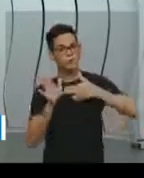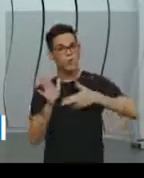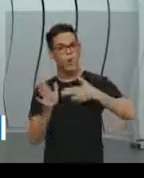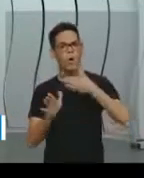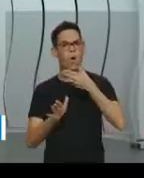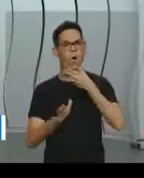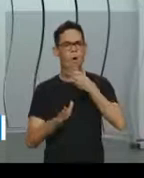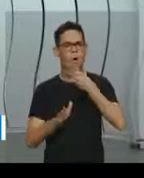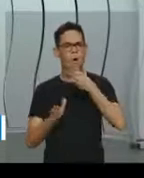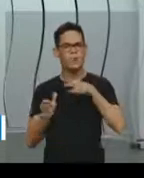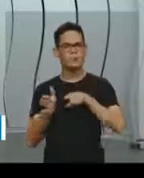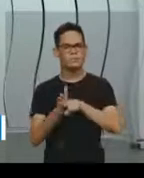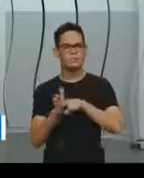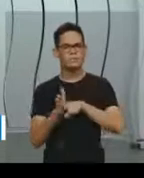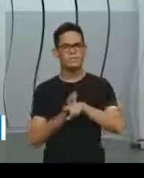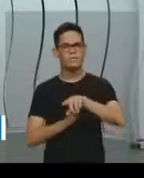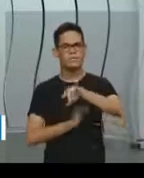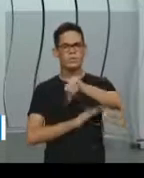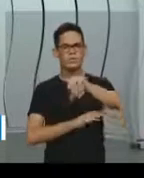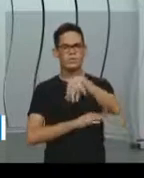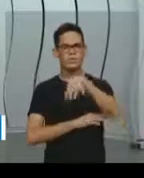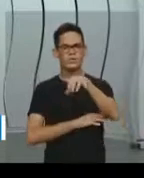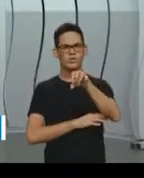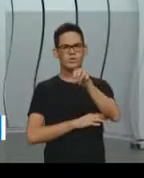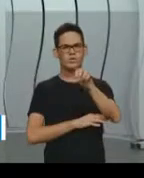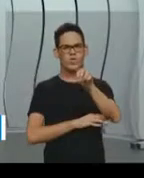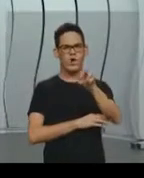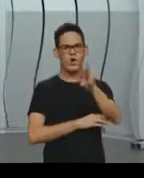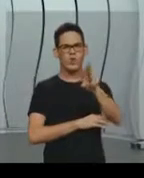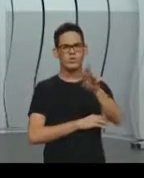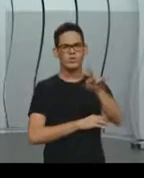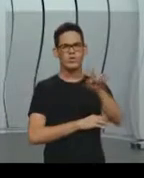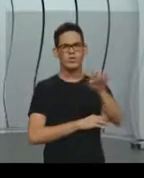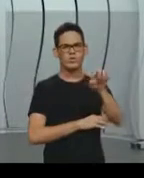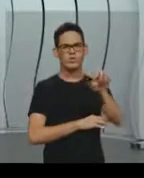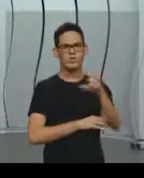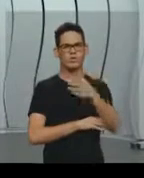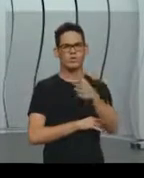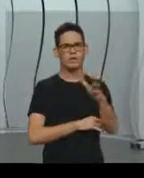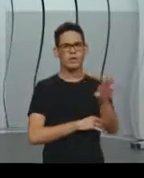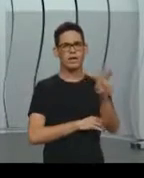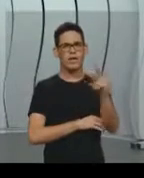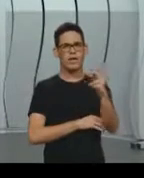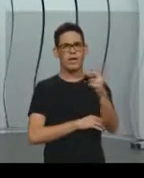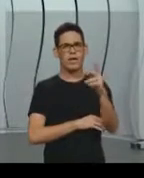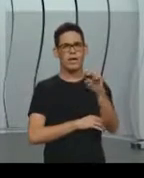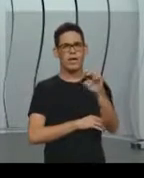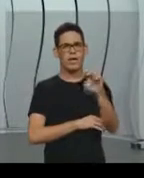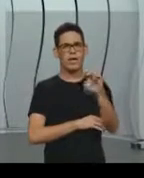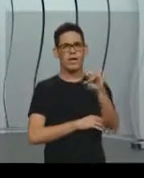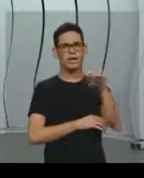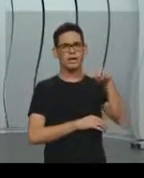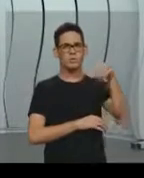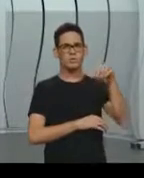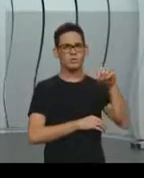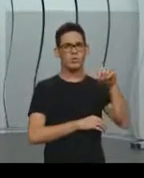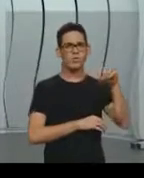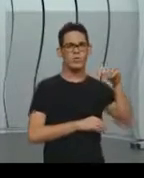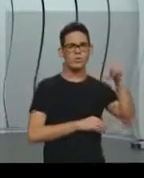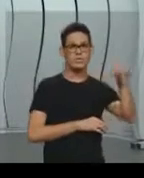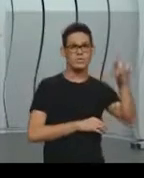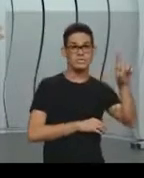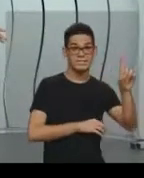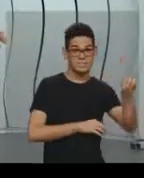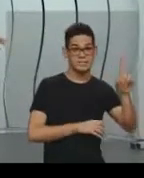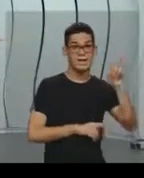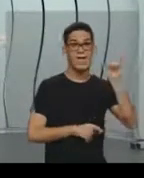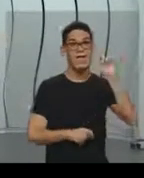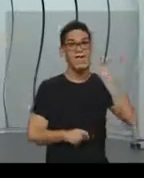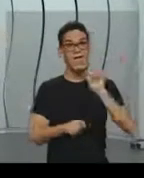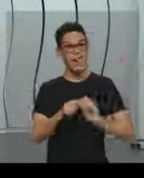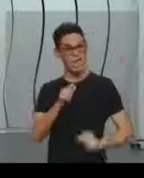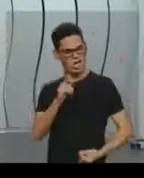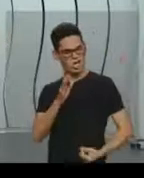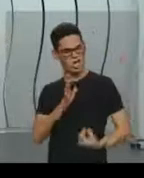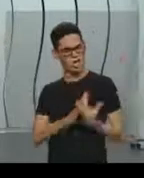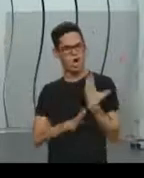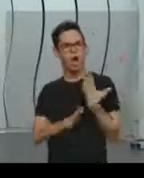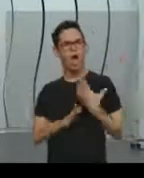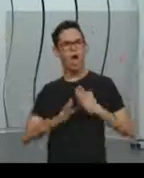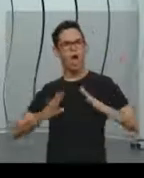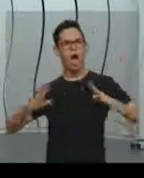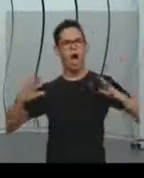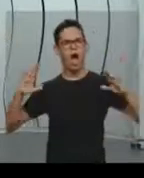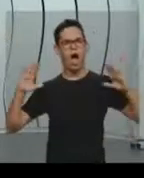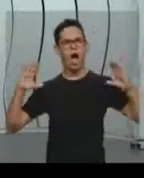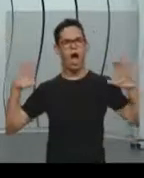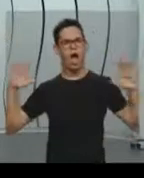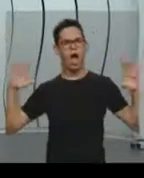cientista George Raymond, ele produziu uma câmera fotográfica, uma gigantesca. Deu